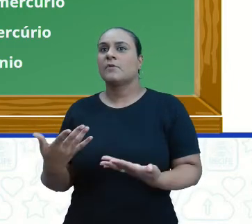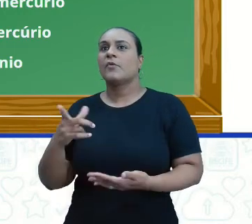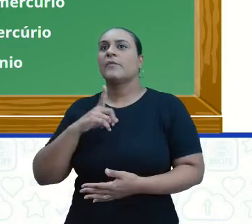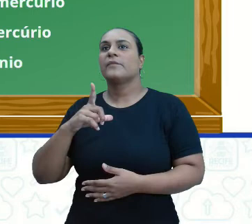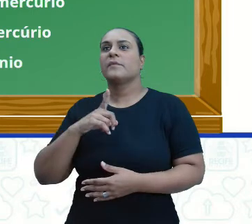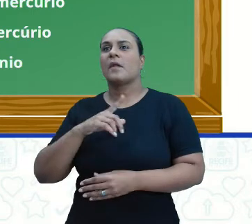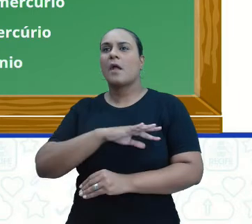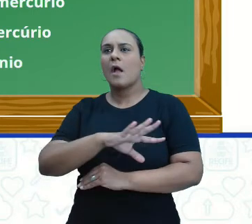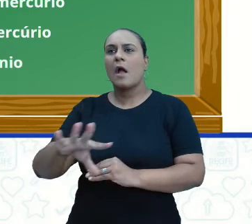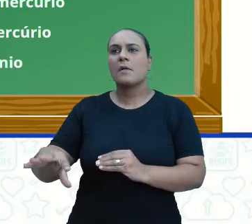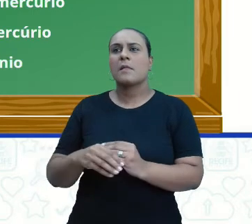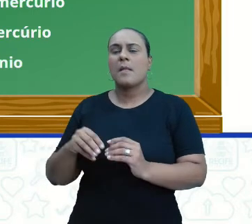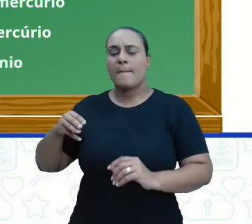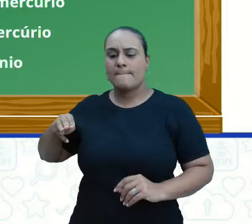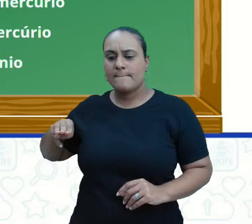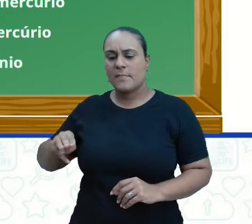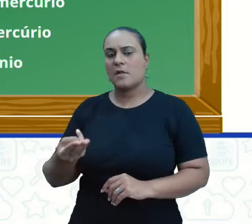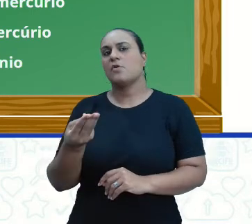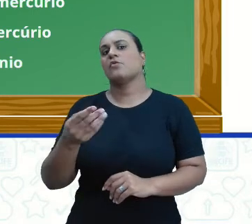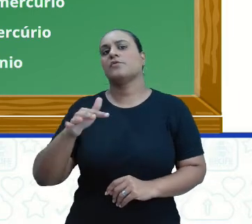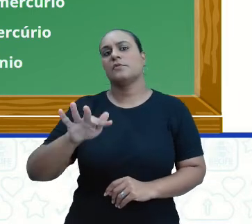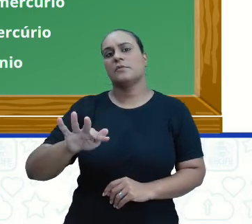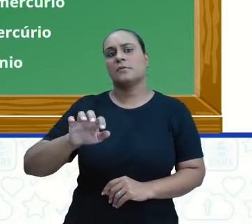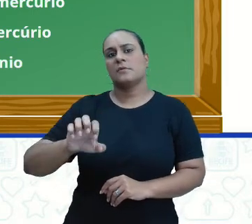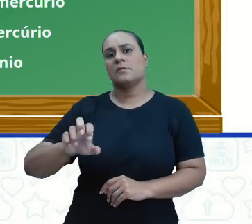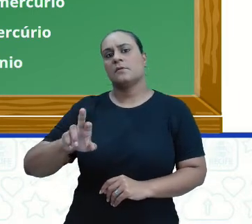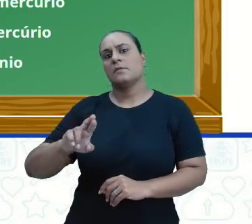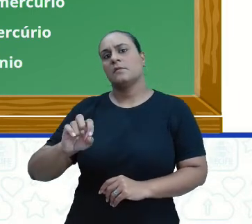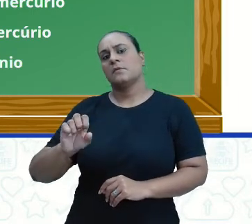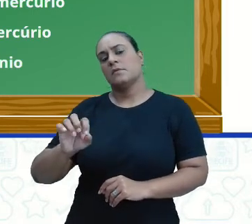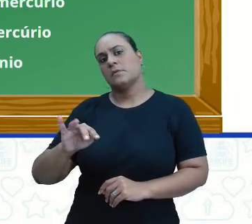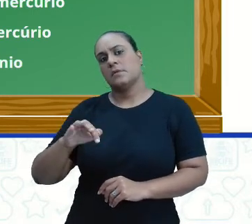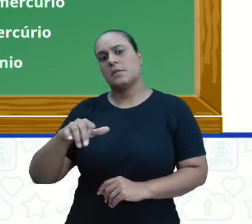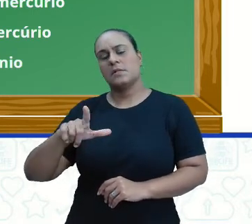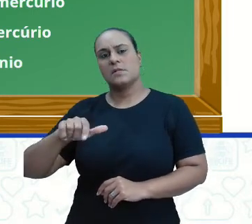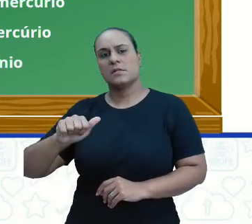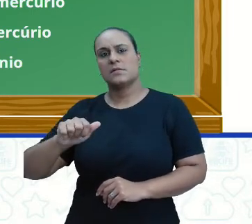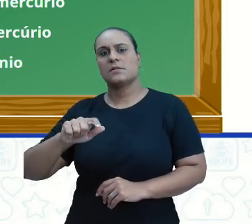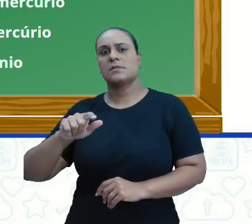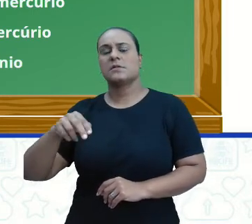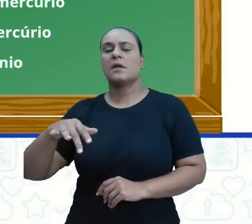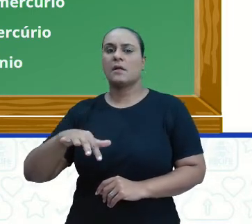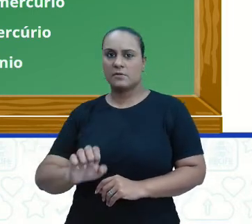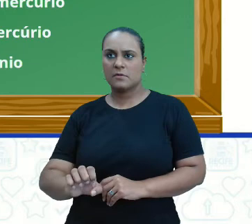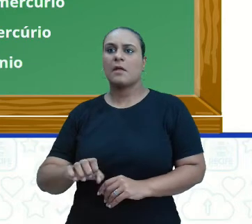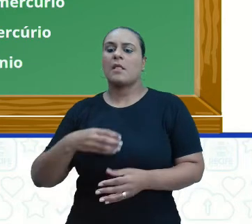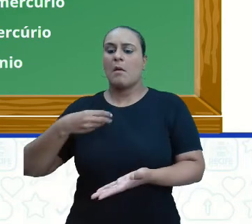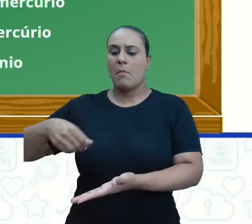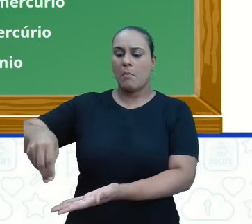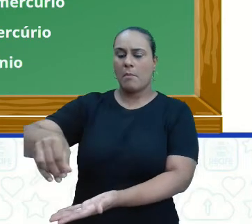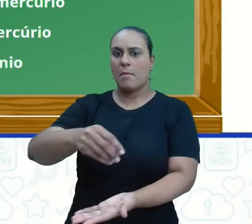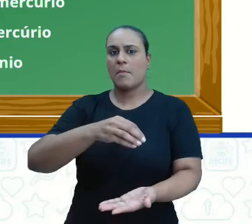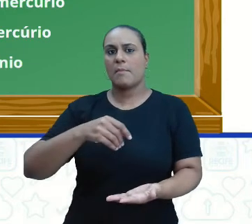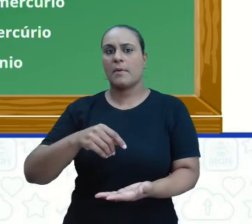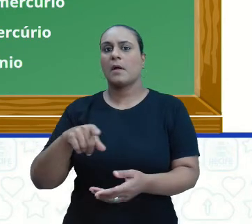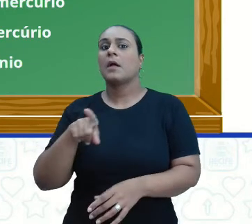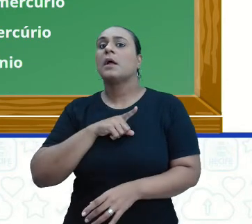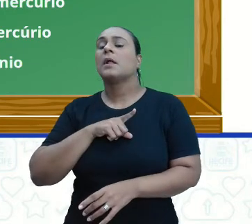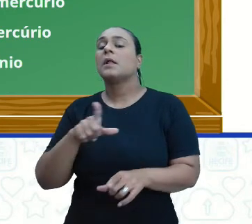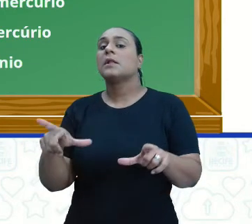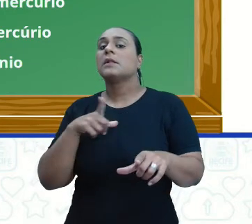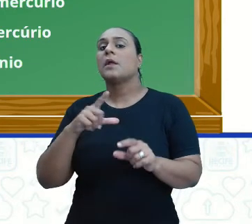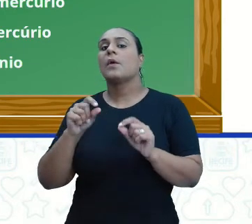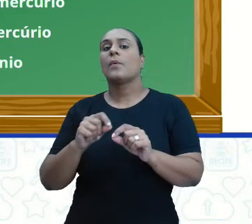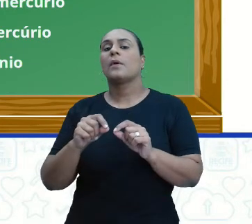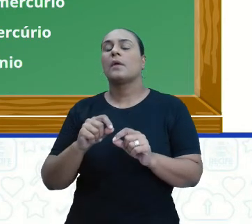adicionados milhões de toneladas de fertilizantes, os quais apresentam na sua composição NPK. E